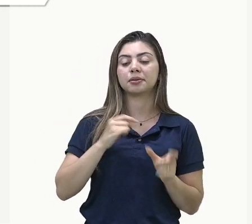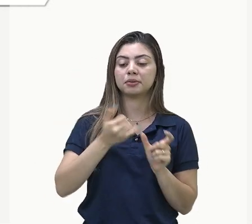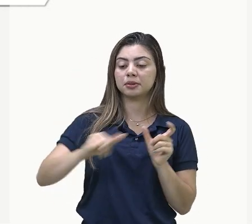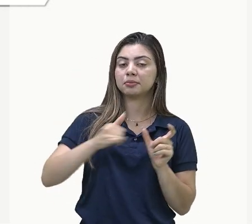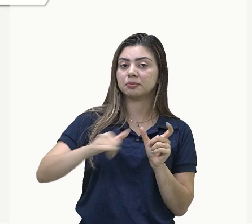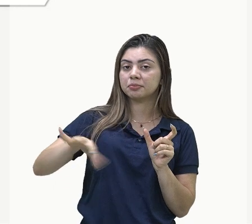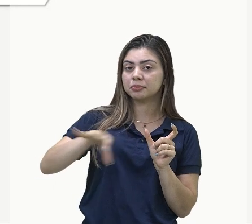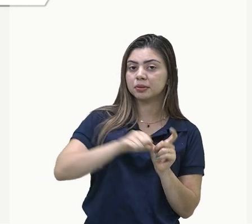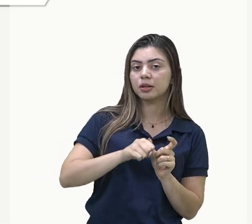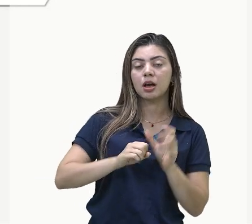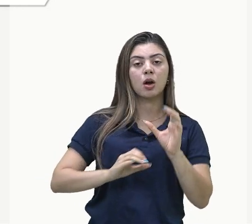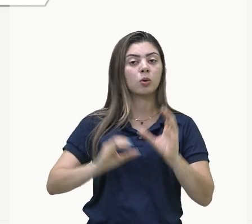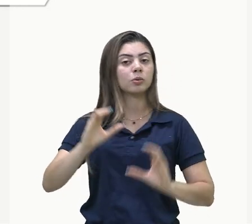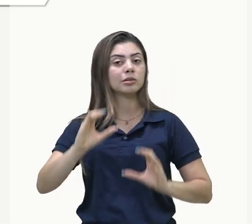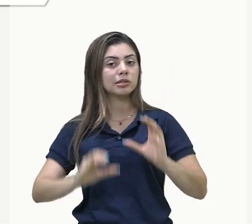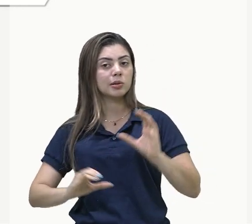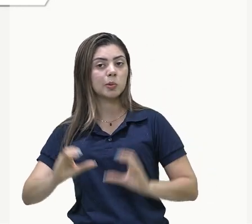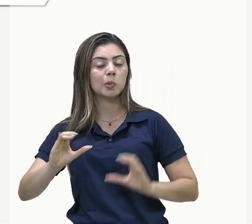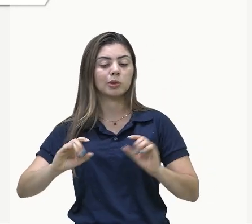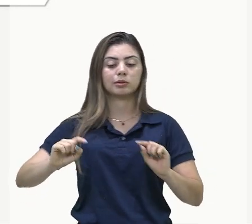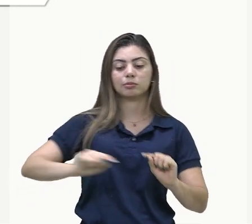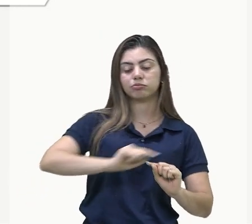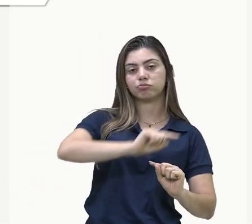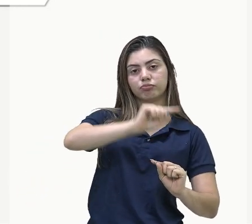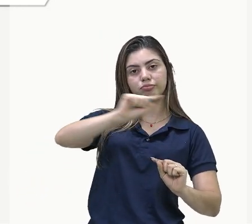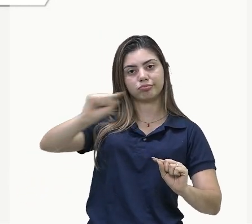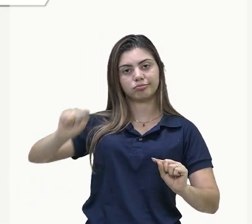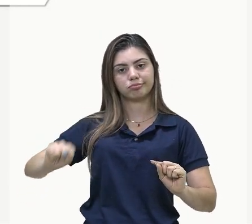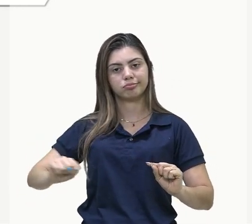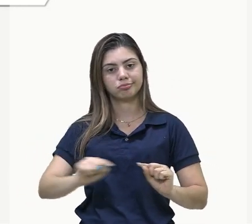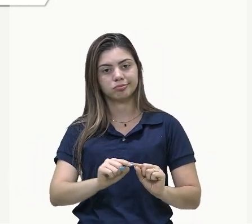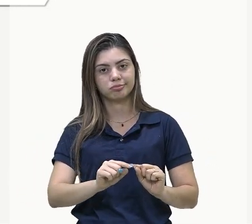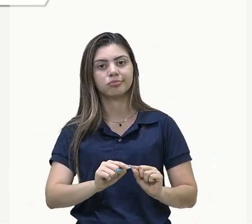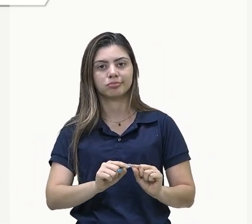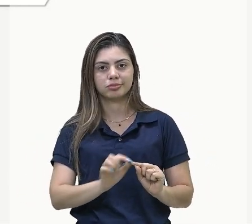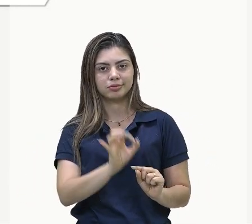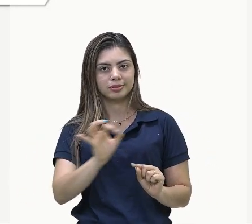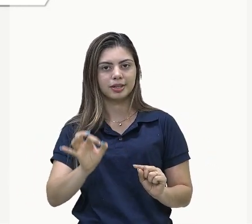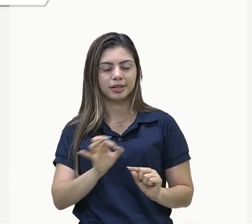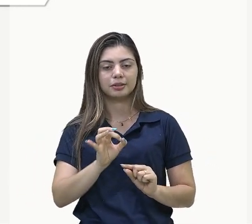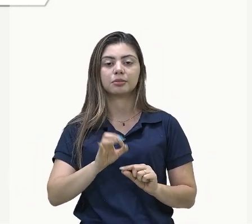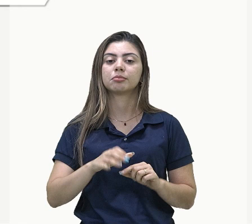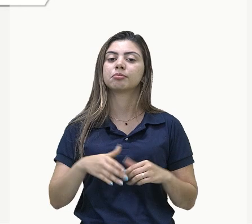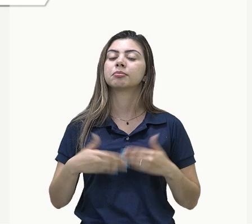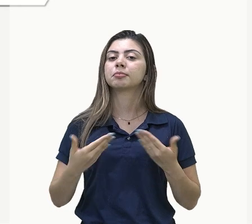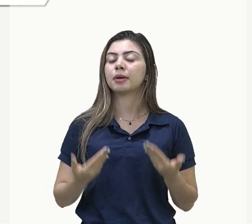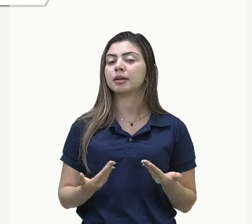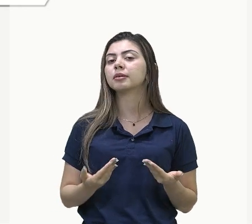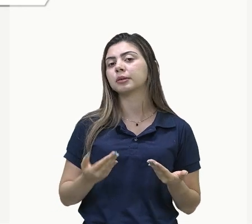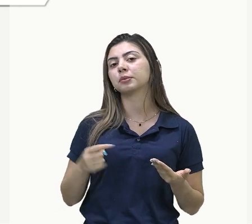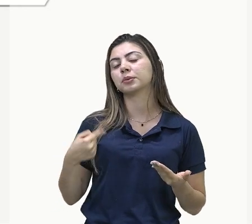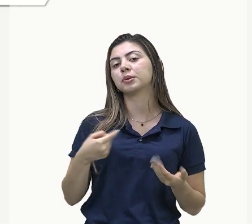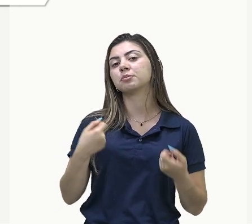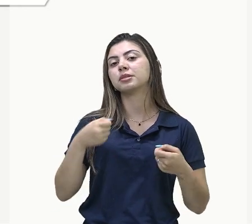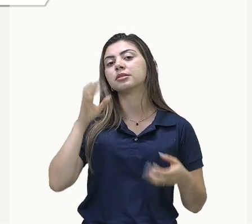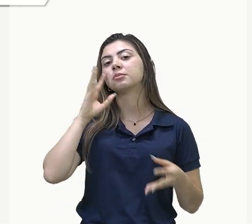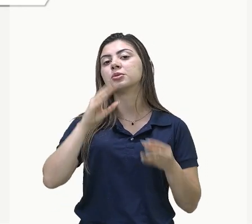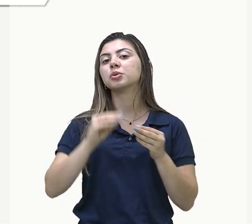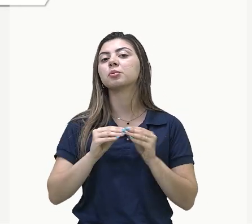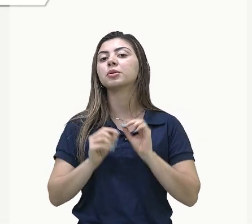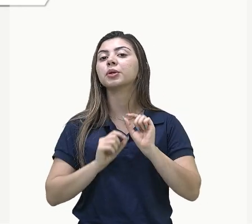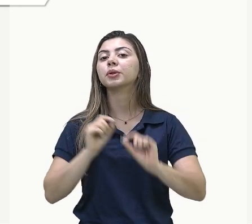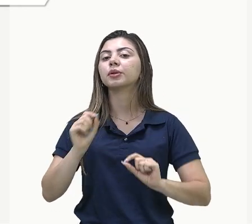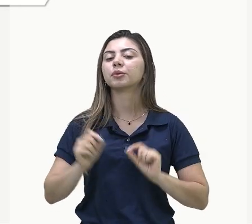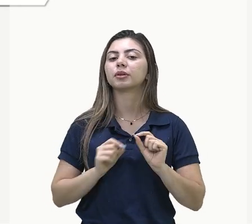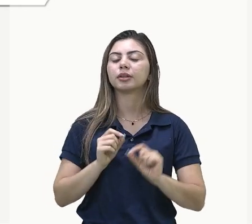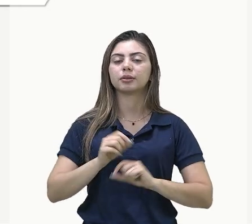dos circuitos, falarmos também de associação, eu preciso entender e